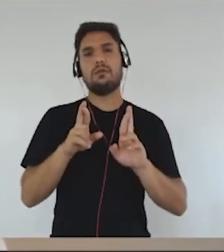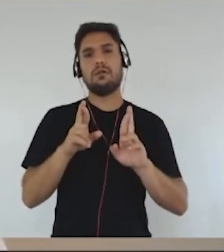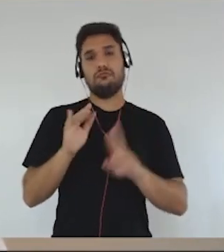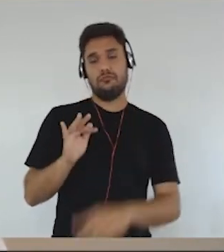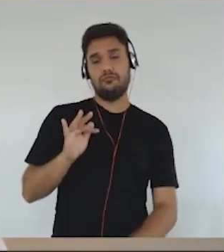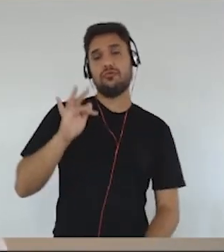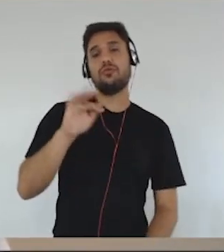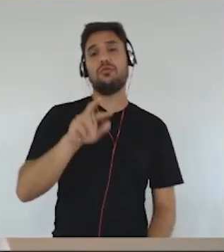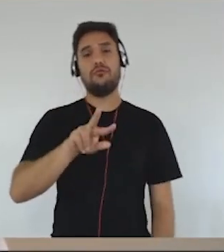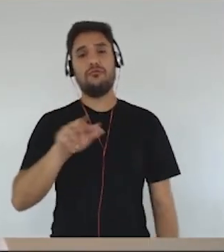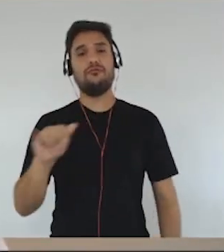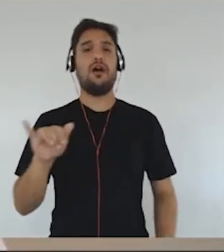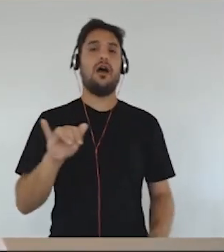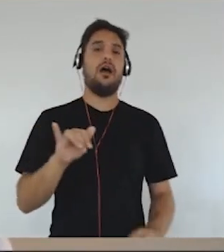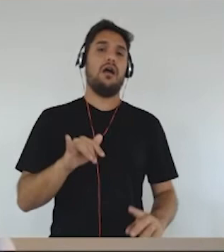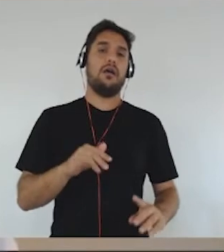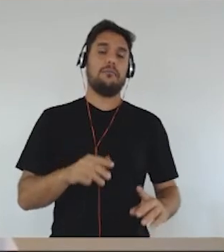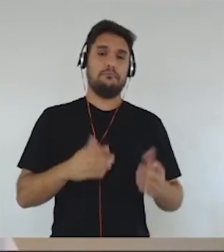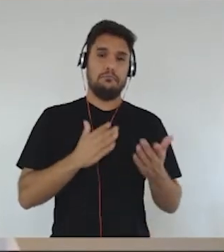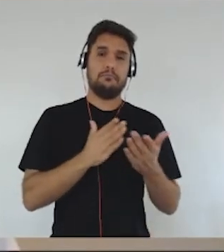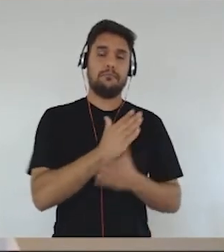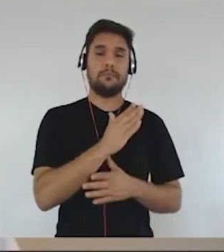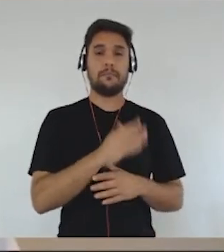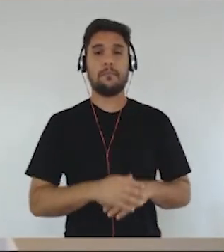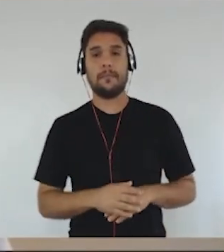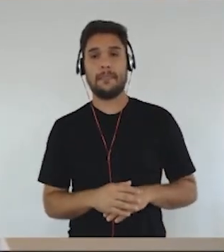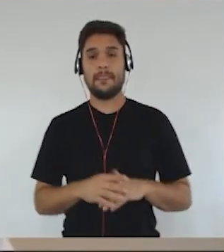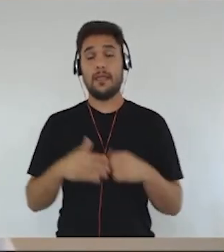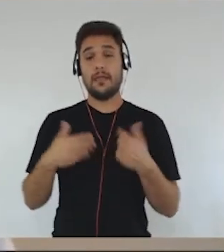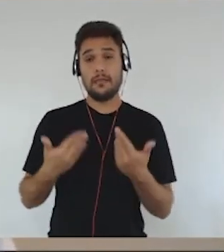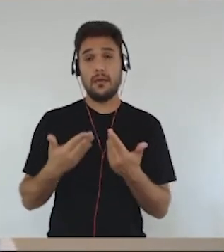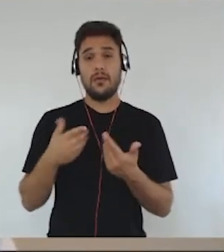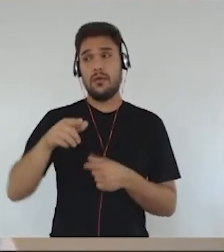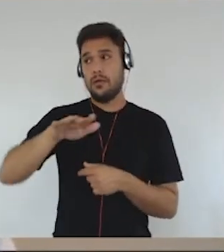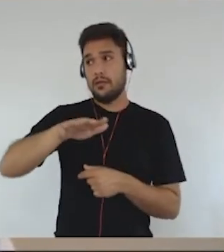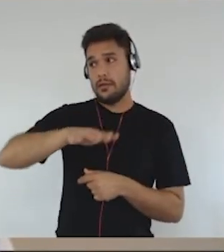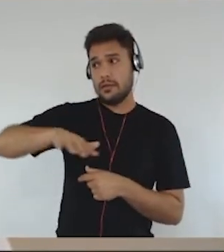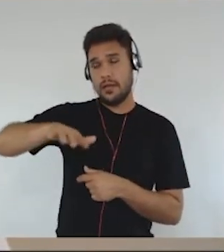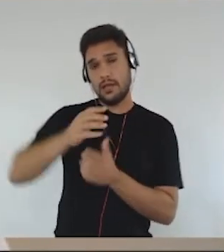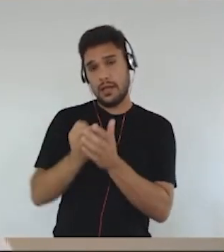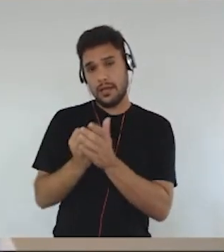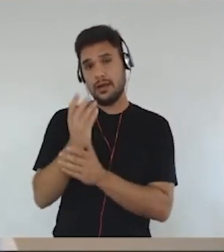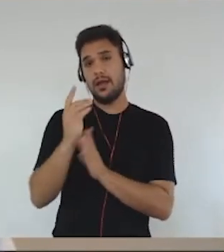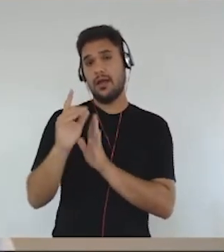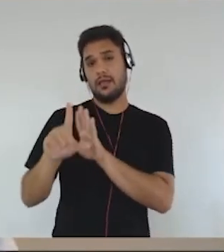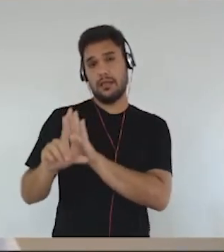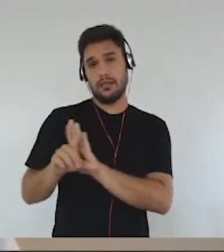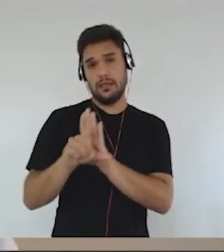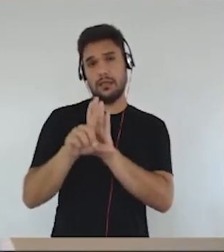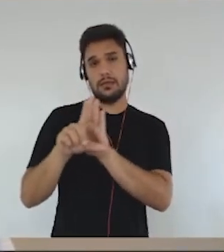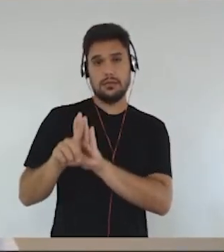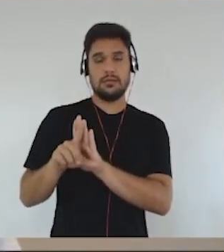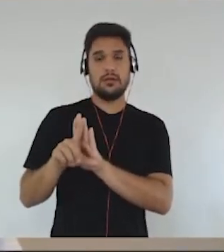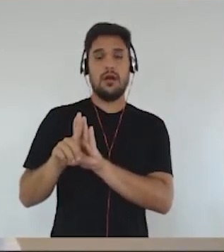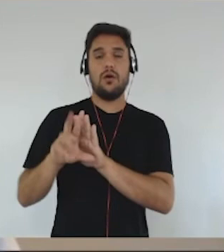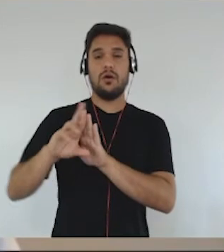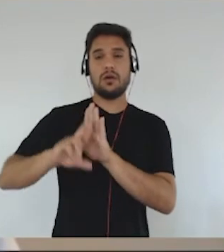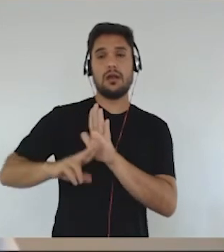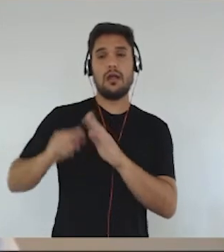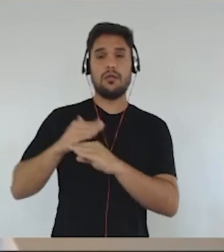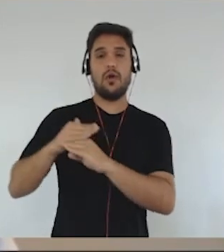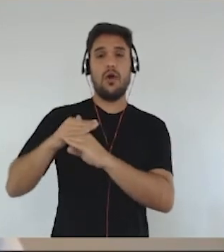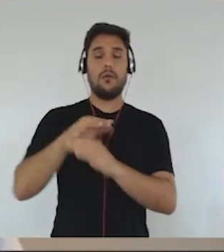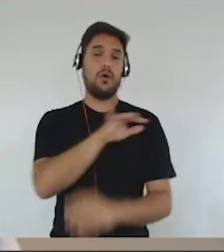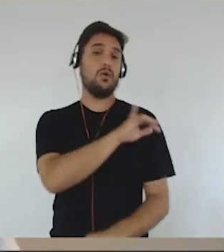a seu bom termo. E nessa linha da regulamentação, que, vamos dizer assim, o Rio